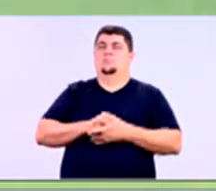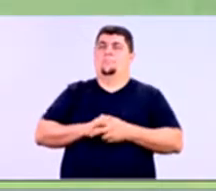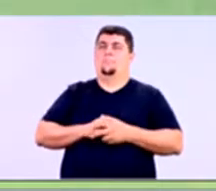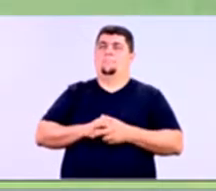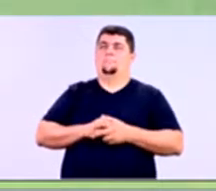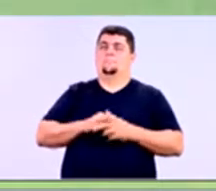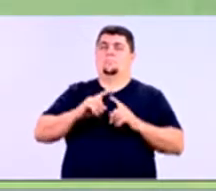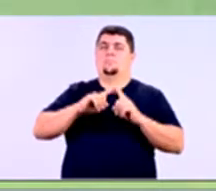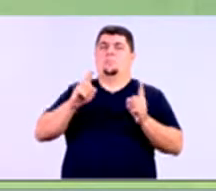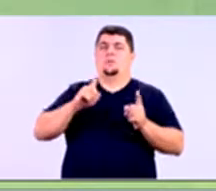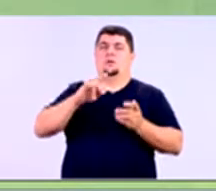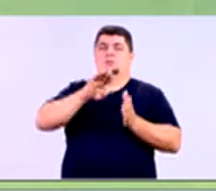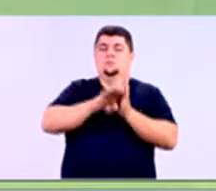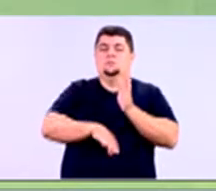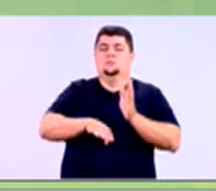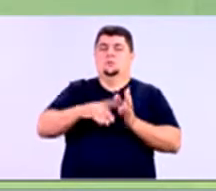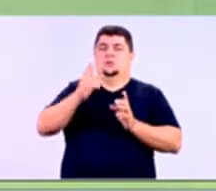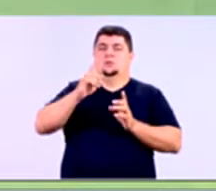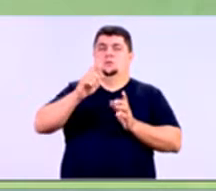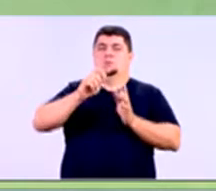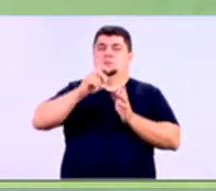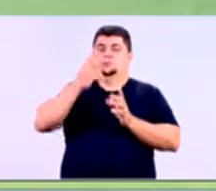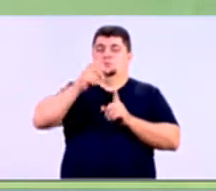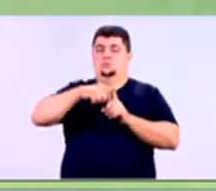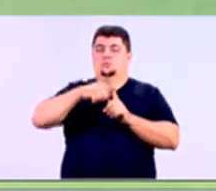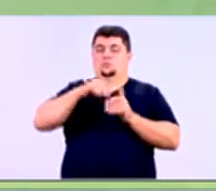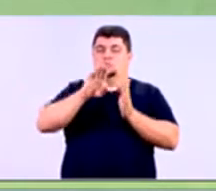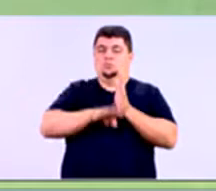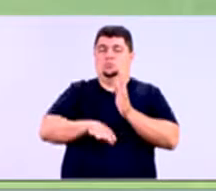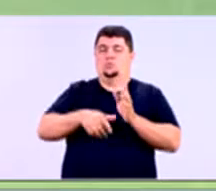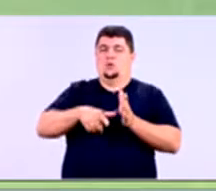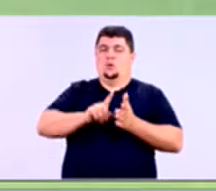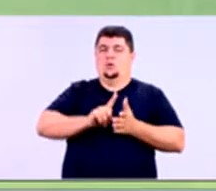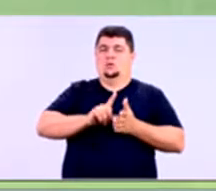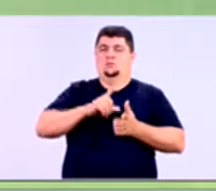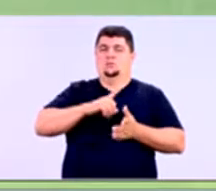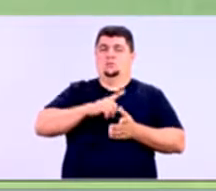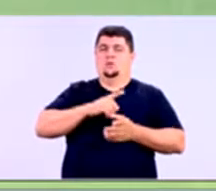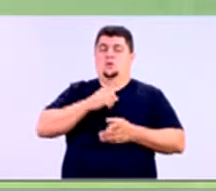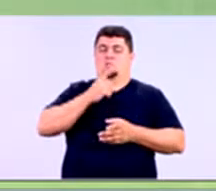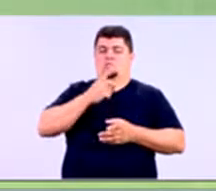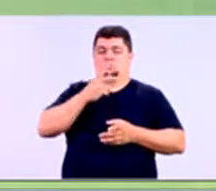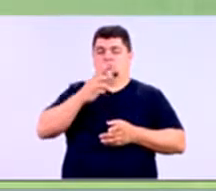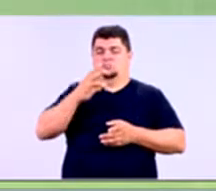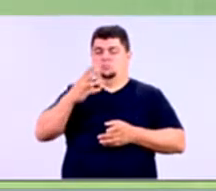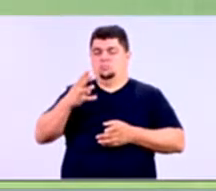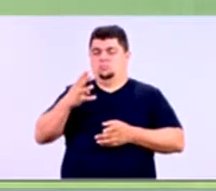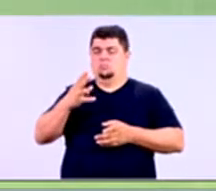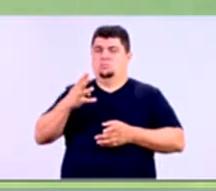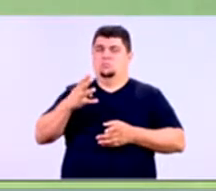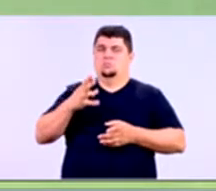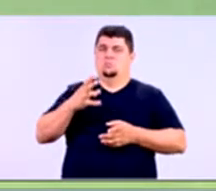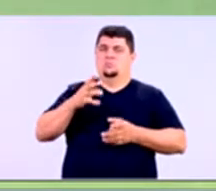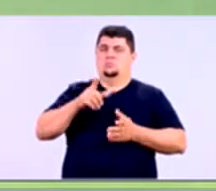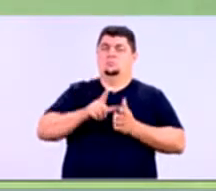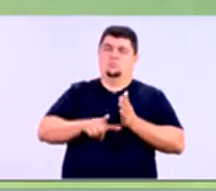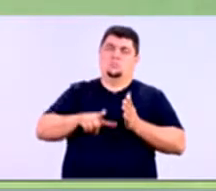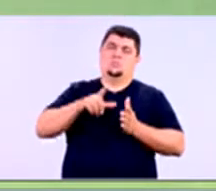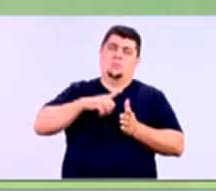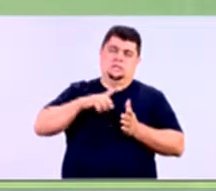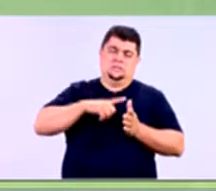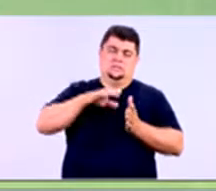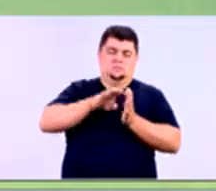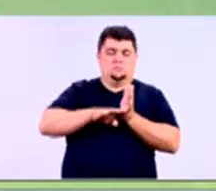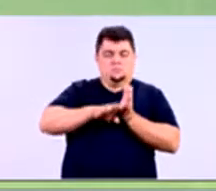Vai ser descontado 2 meses antes. Quer dizer, se eu pagar 1, 2, 3 meses antes, para cada período tem que ser um